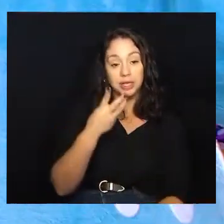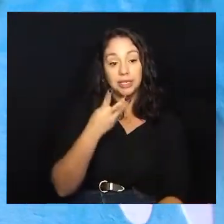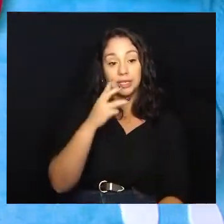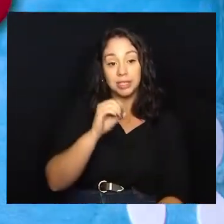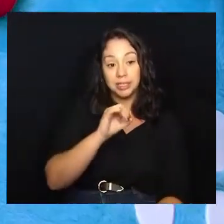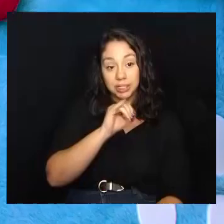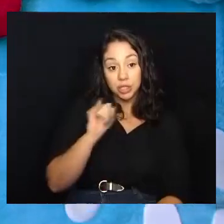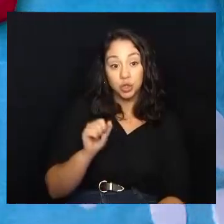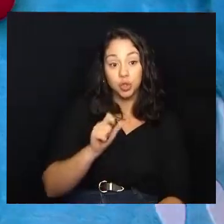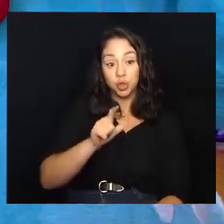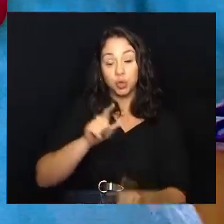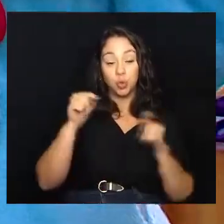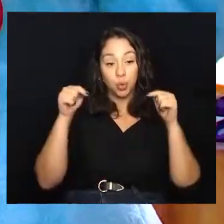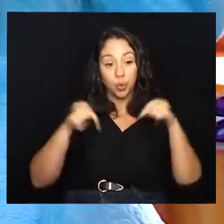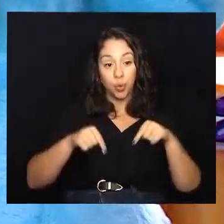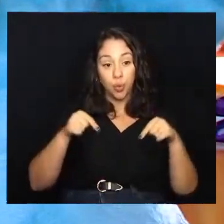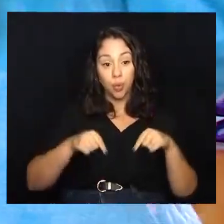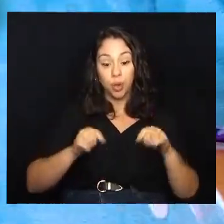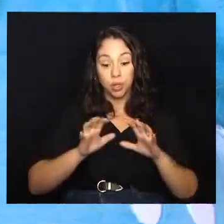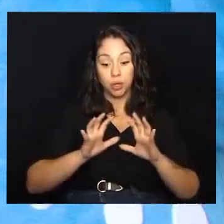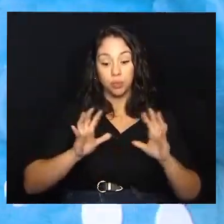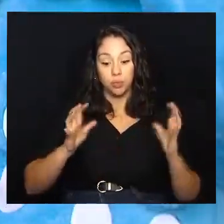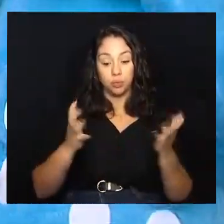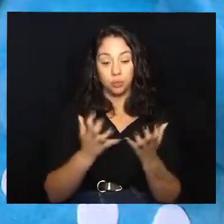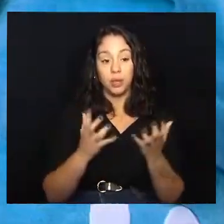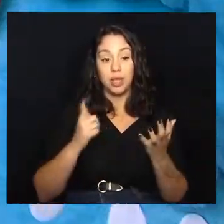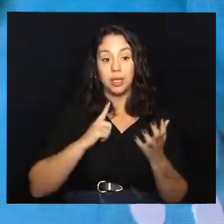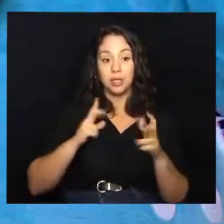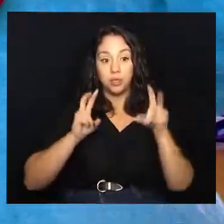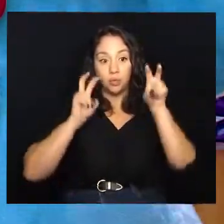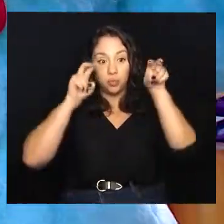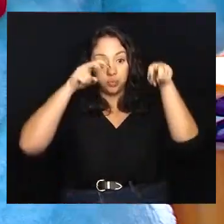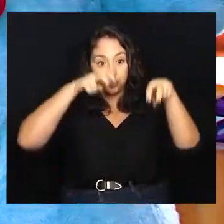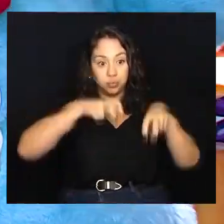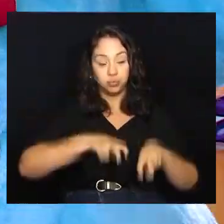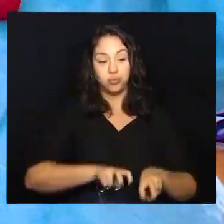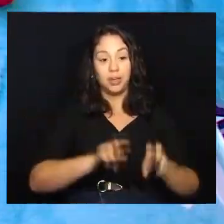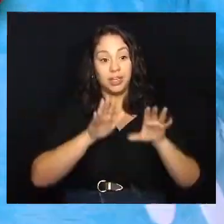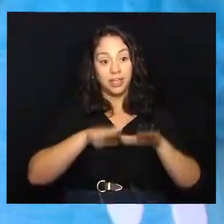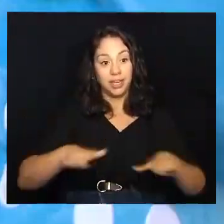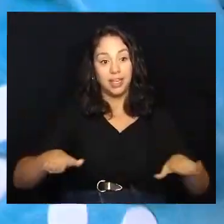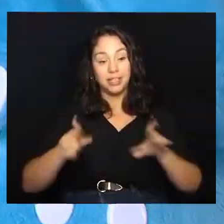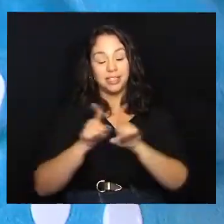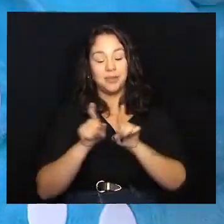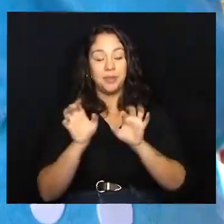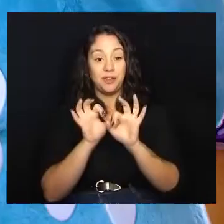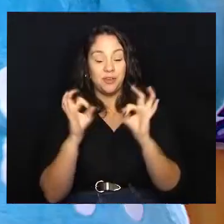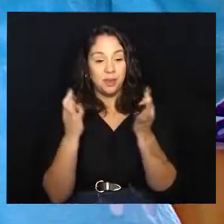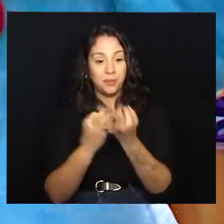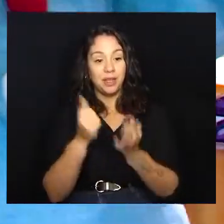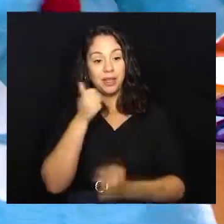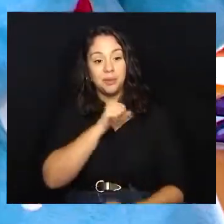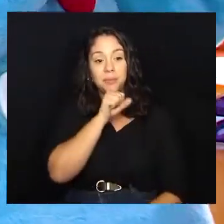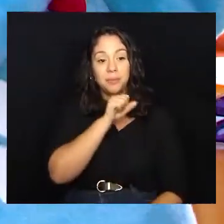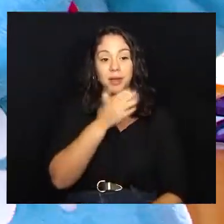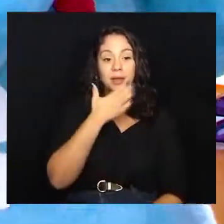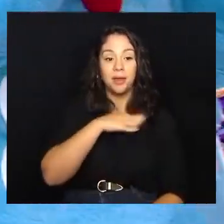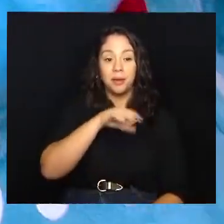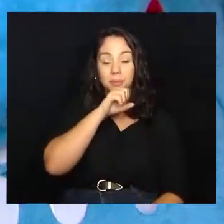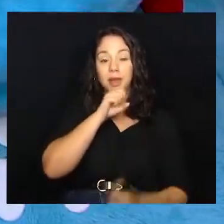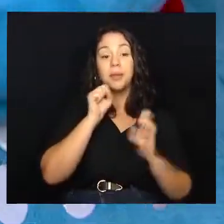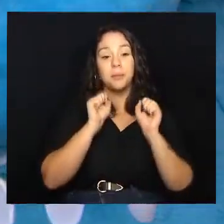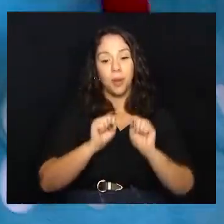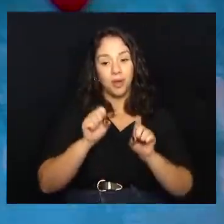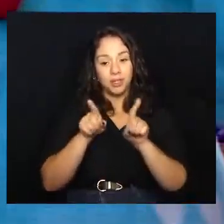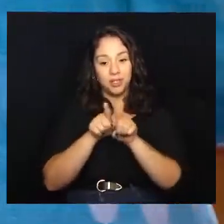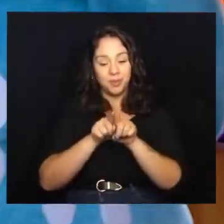de julho. Aqui no Parque da Galinha Pintadinha tem um mega tobogã, que é para as crianças e para toda a família também. Os pais podem descer